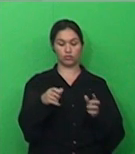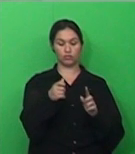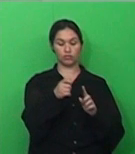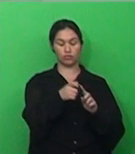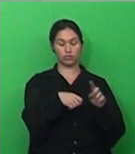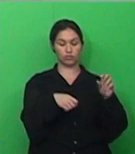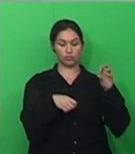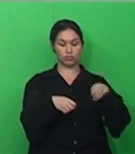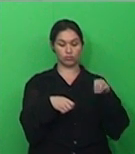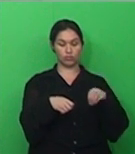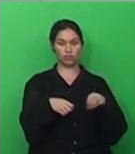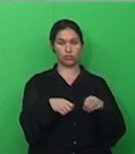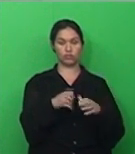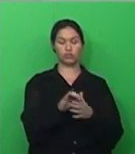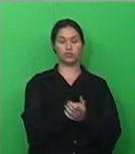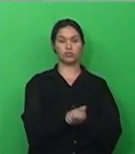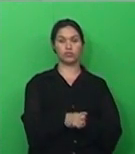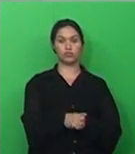44.145 atendimentos